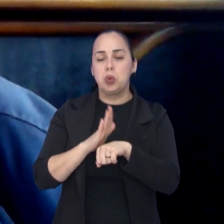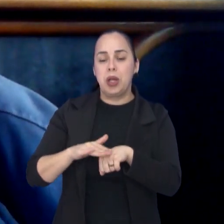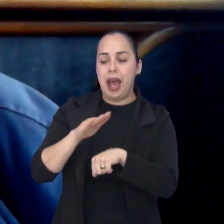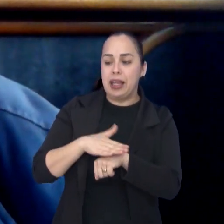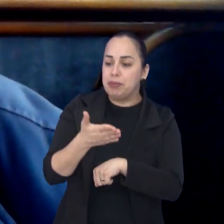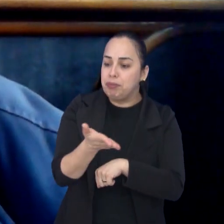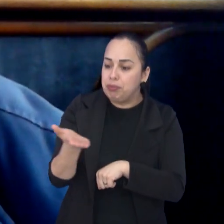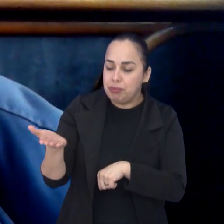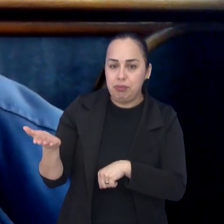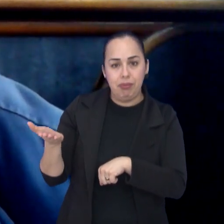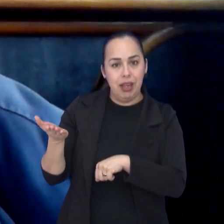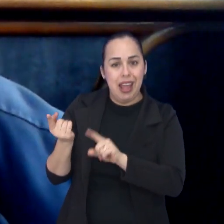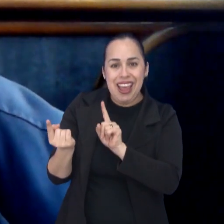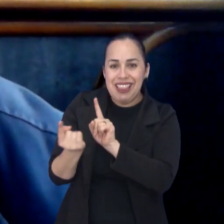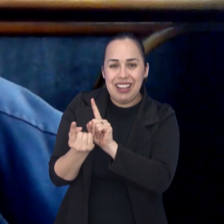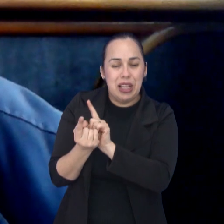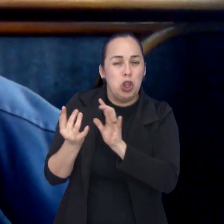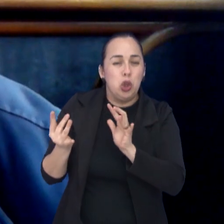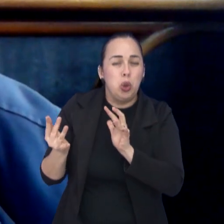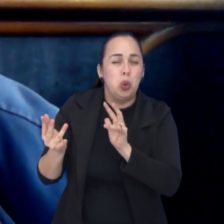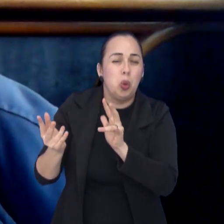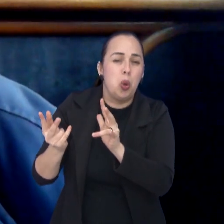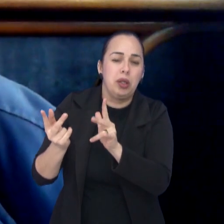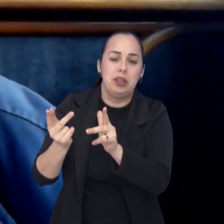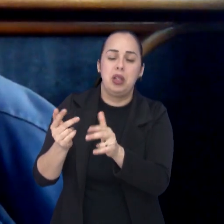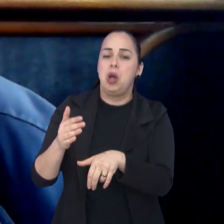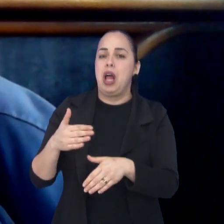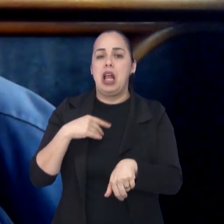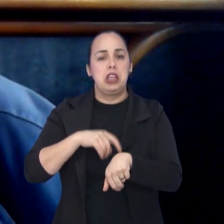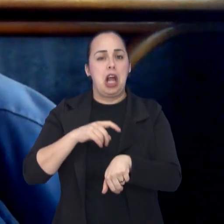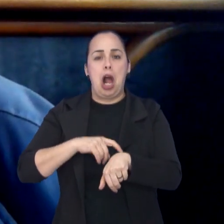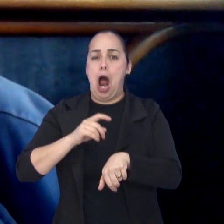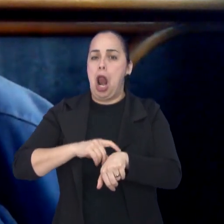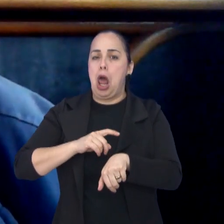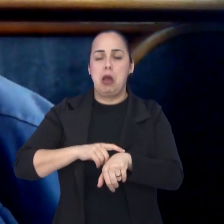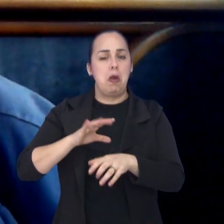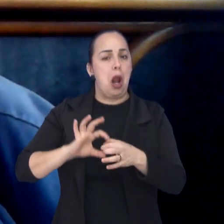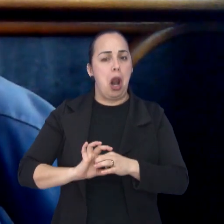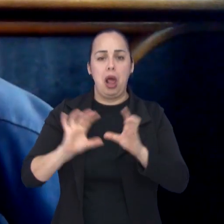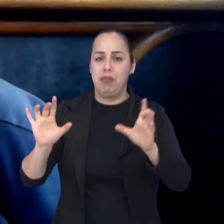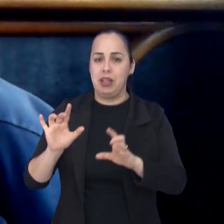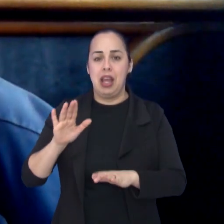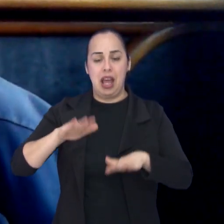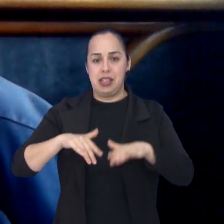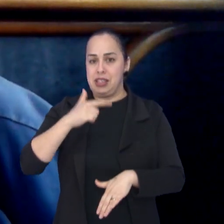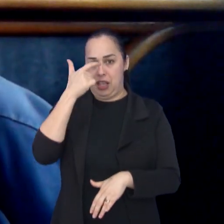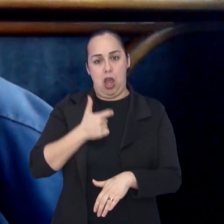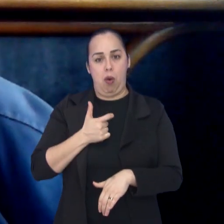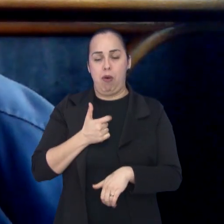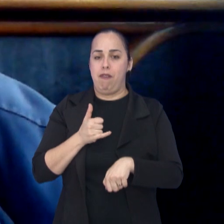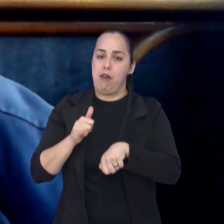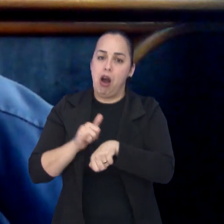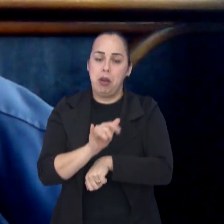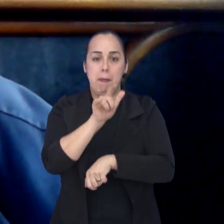eles, procuramos atendê-los todos em qualquer horário do dia. Quando eu não estou aqui, tem a minha gerente geral, que é a